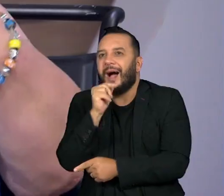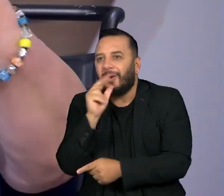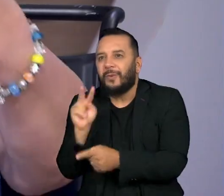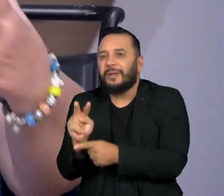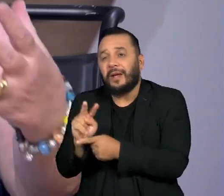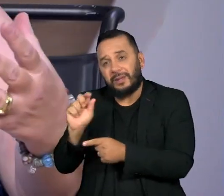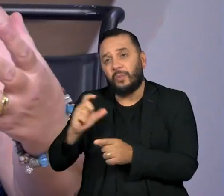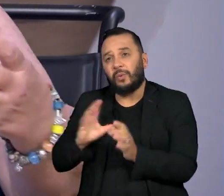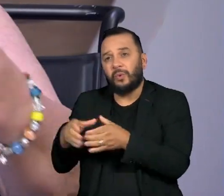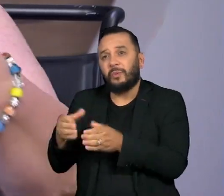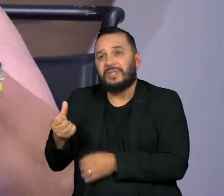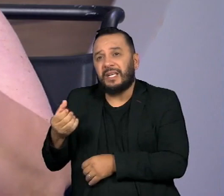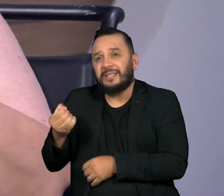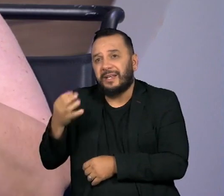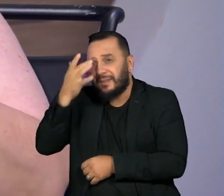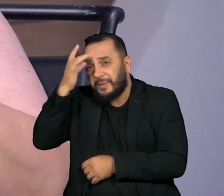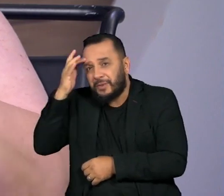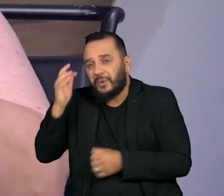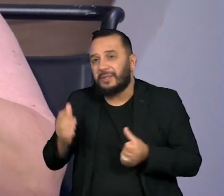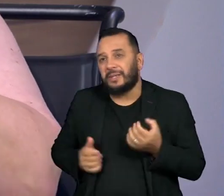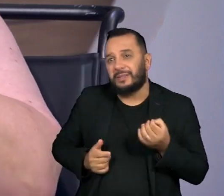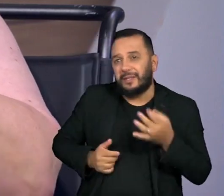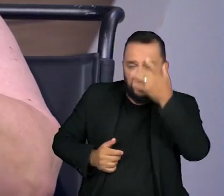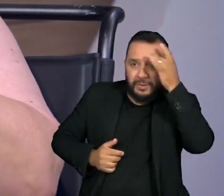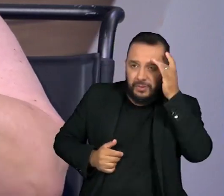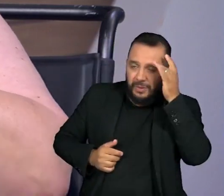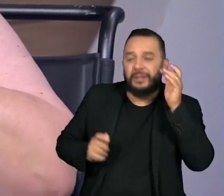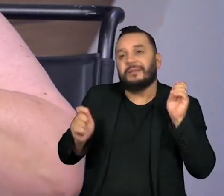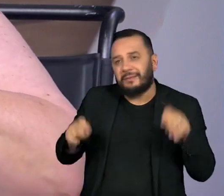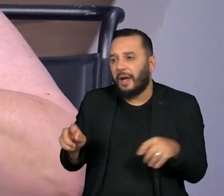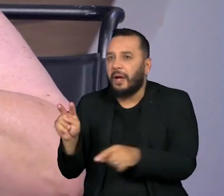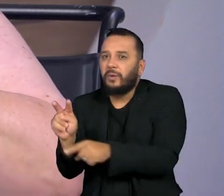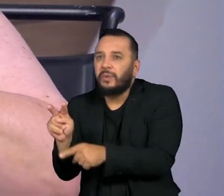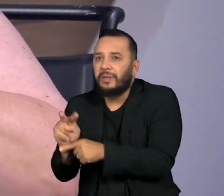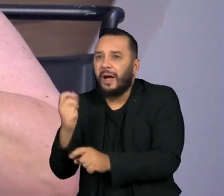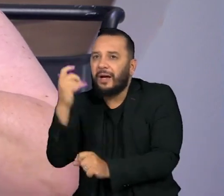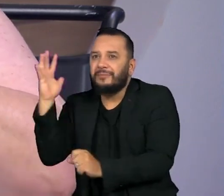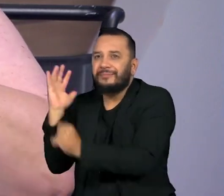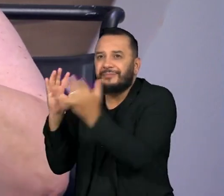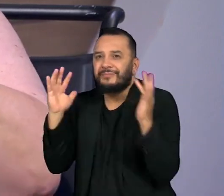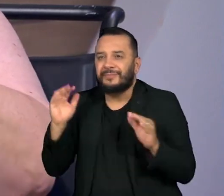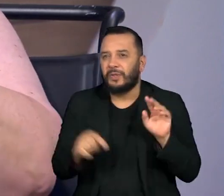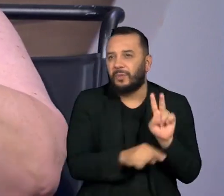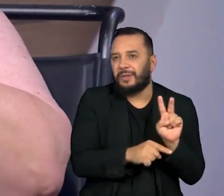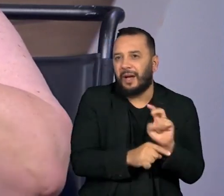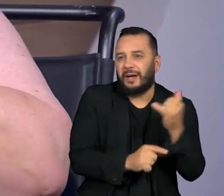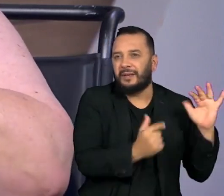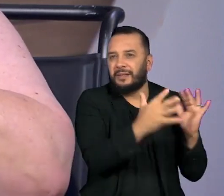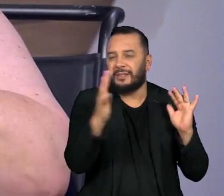a saúde, era ecologicamente saudável,